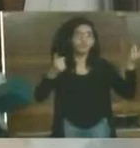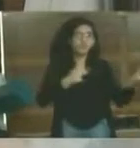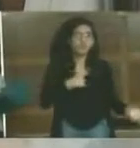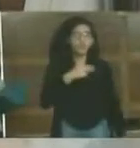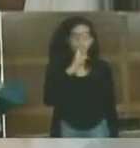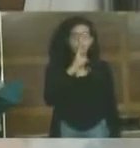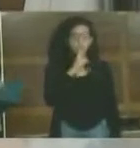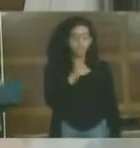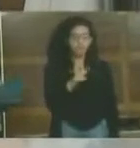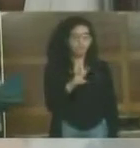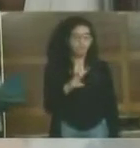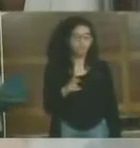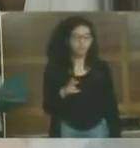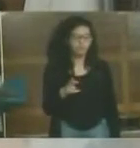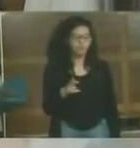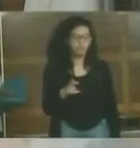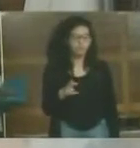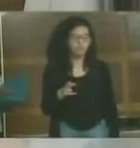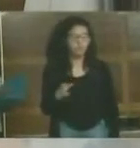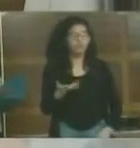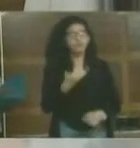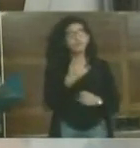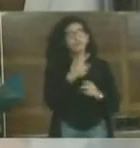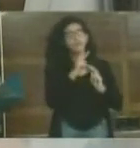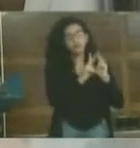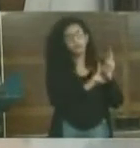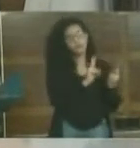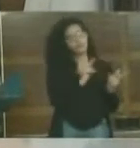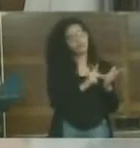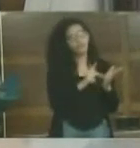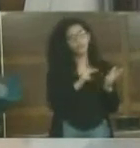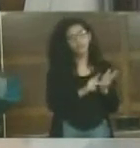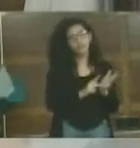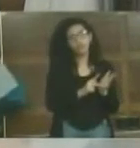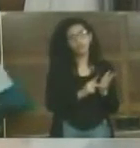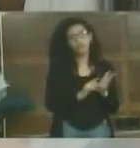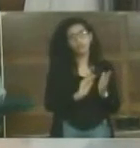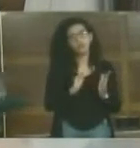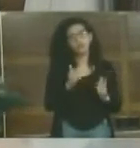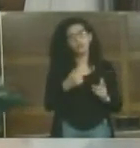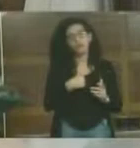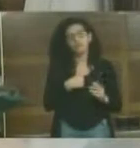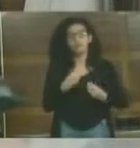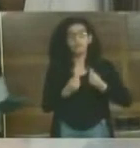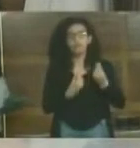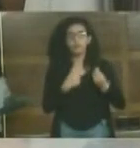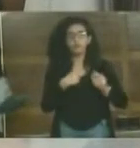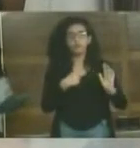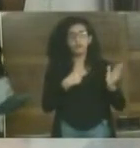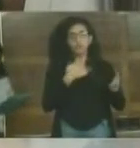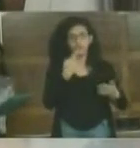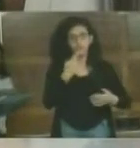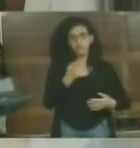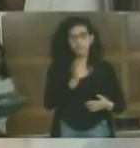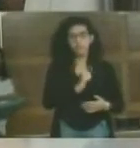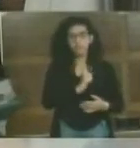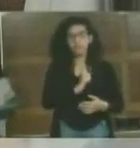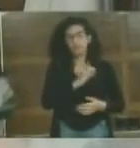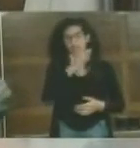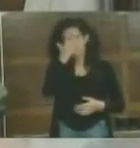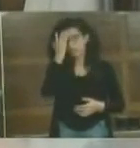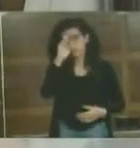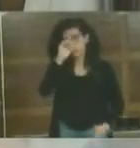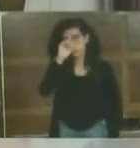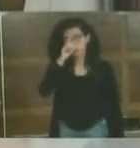para, né, para a nossa população que, na verdade, como eu falei da outra, quem